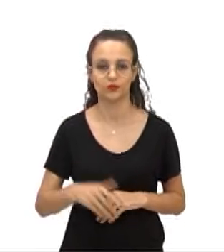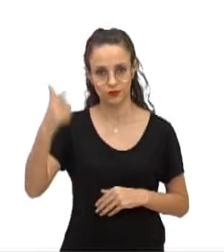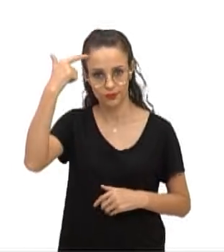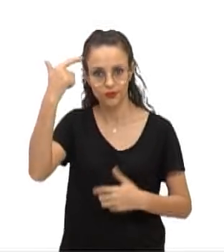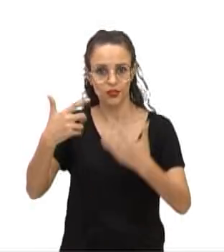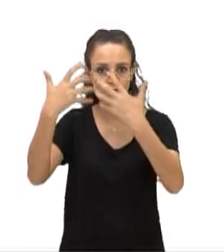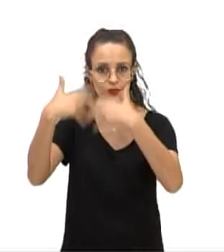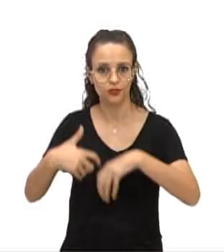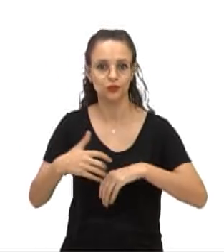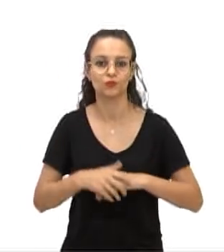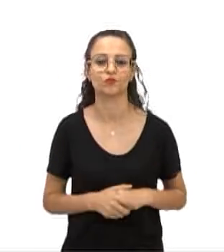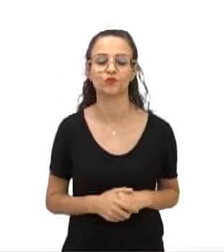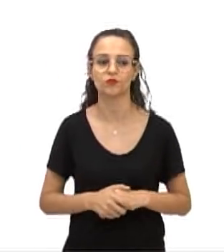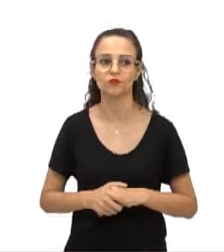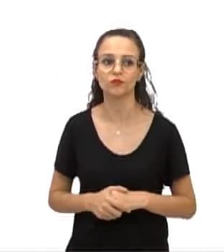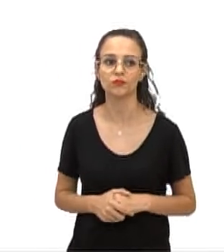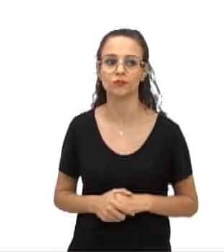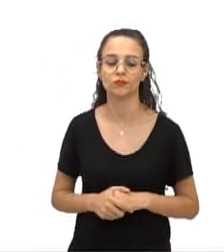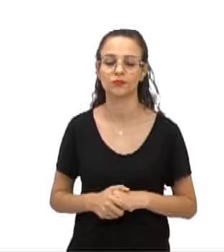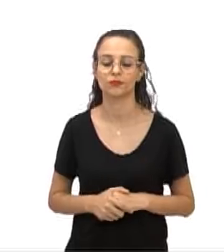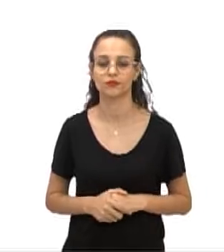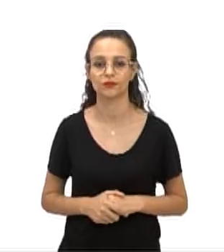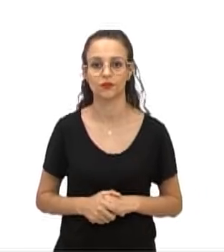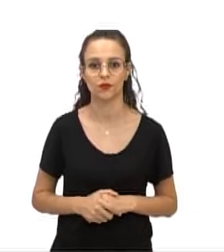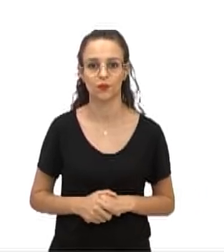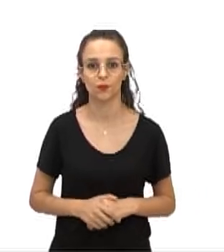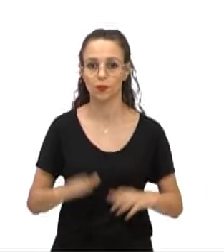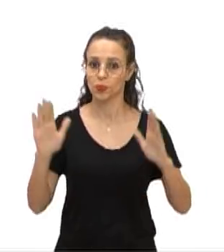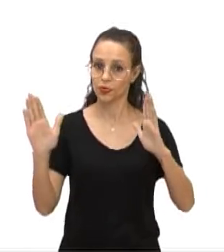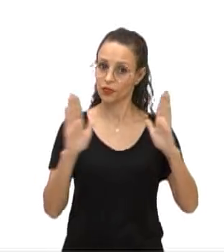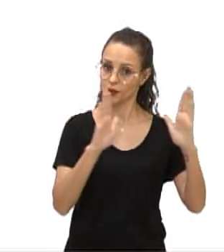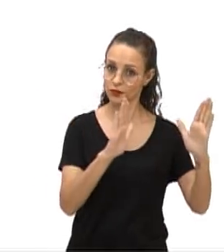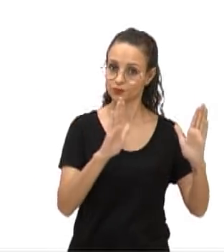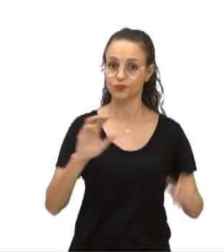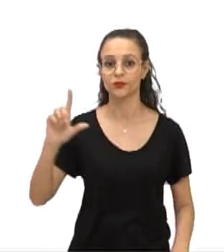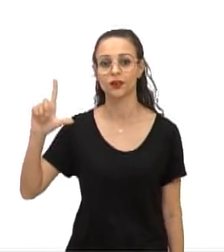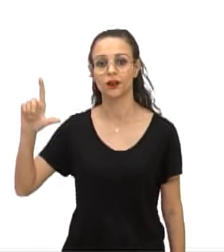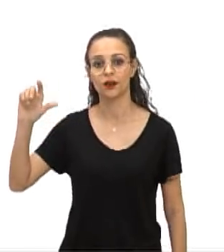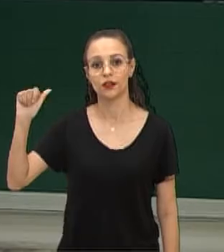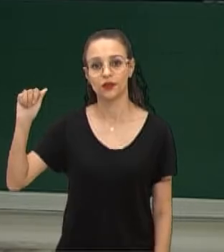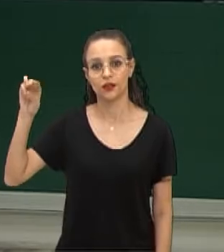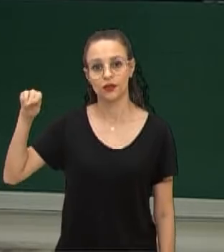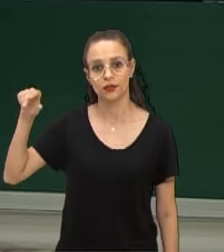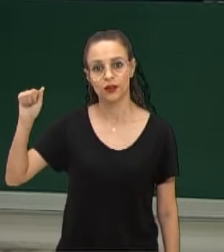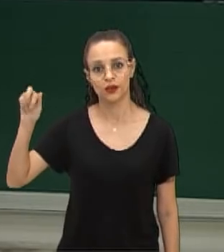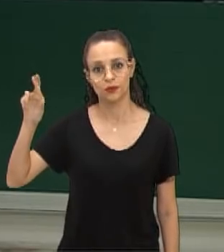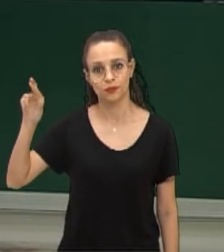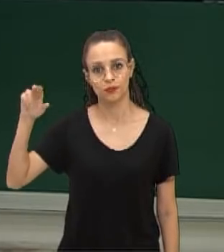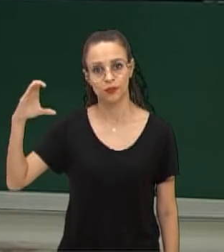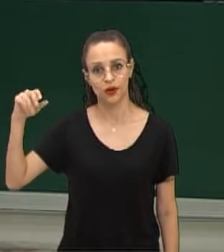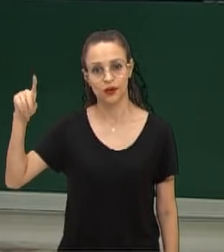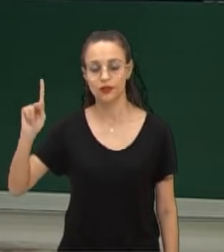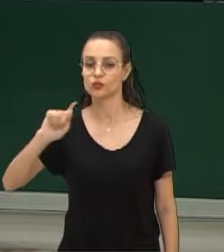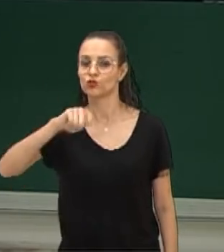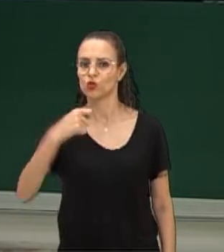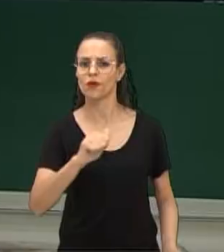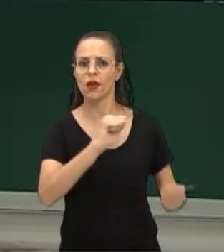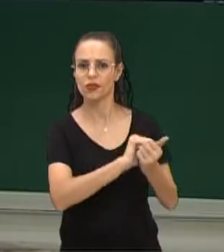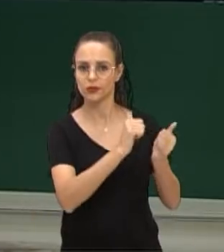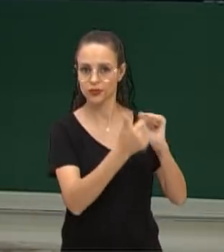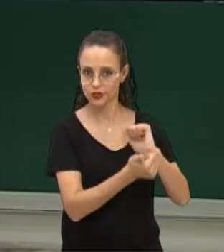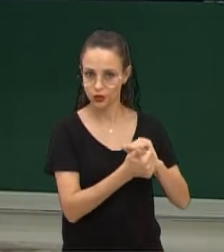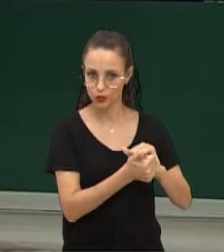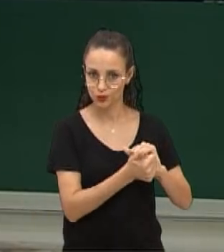reflexão. Eu tenho aqui Lamarck e Charles Darwin. Lamarck falou bastante em adaptação, os seres vivos tinham que se